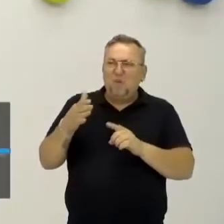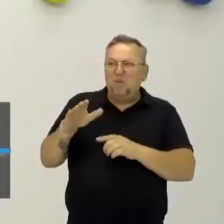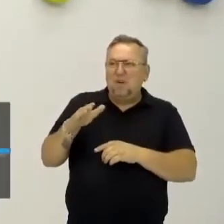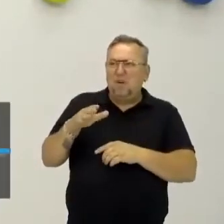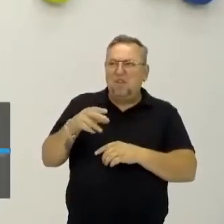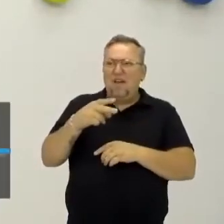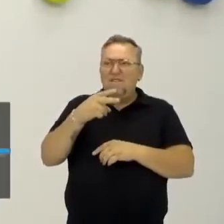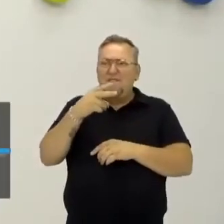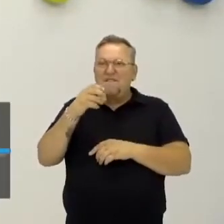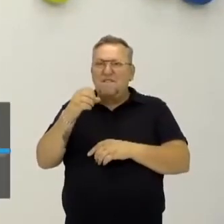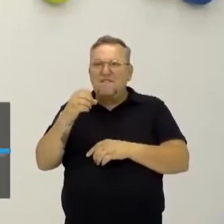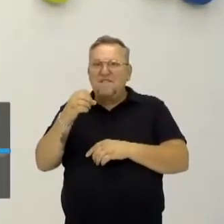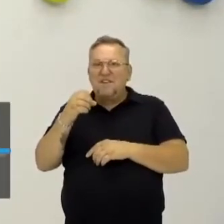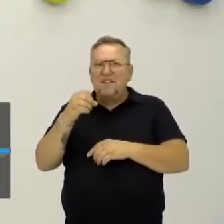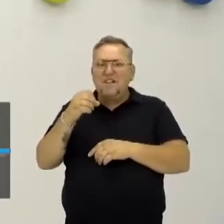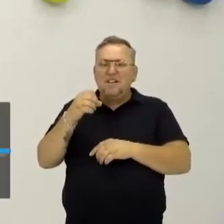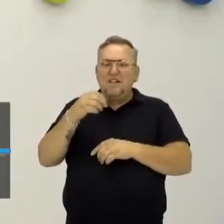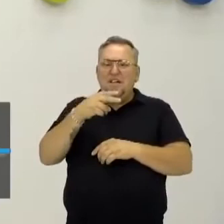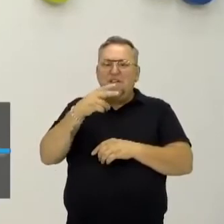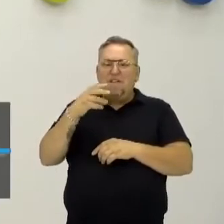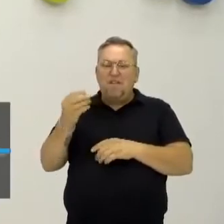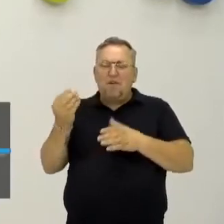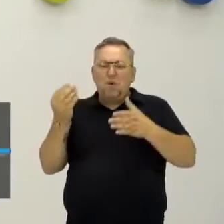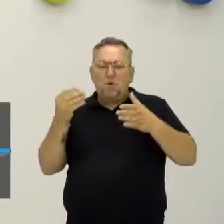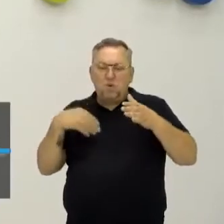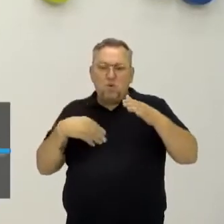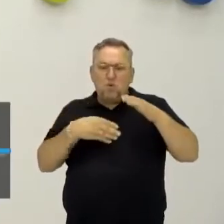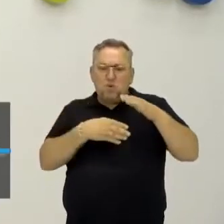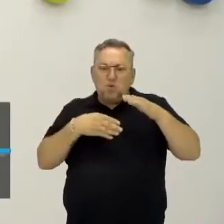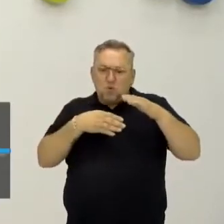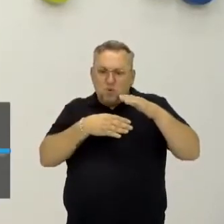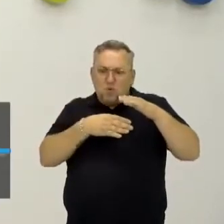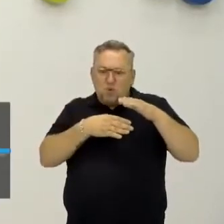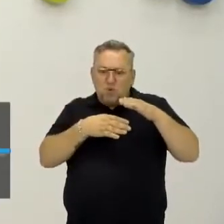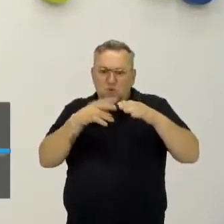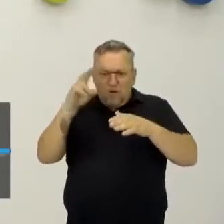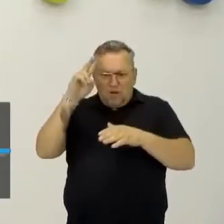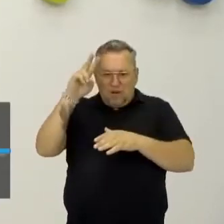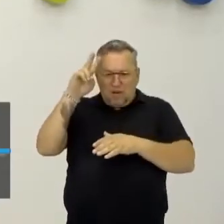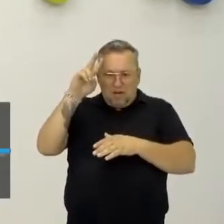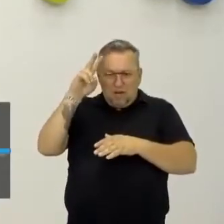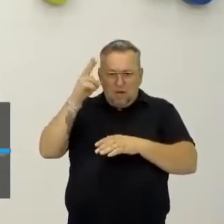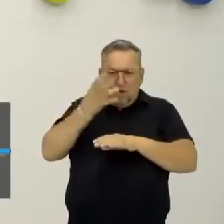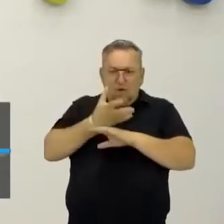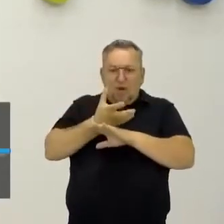umas 20 incursões dentro, né? Vocês se lembram do sertanismo